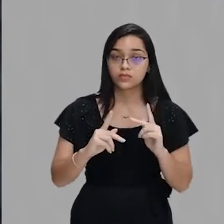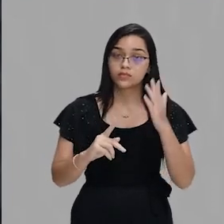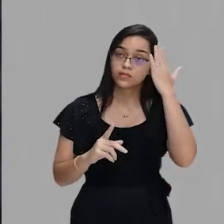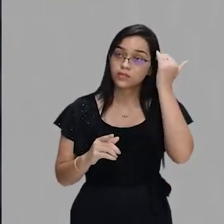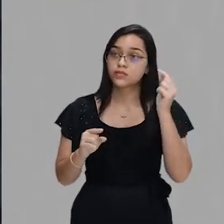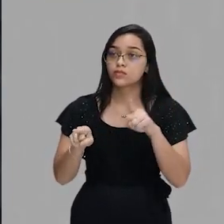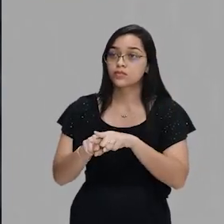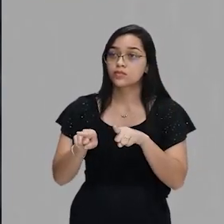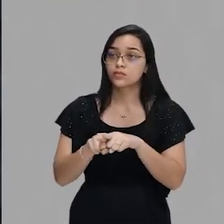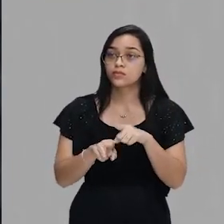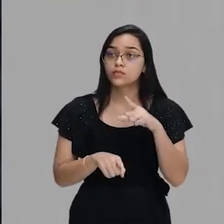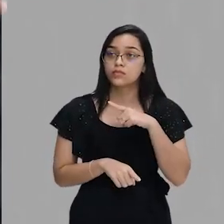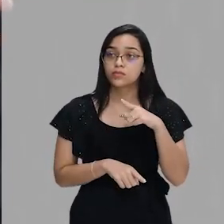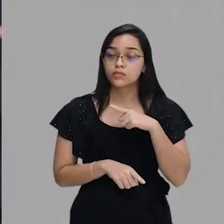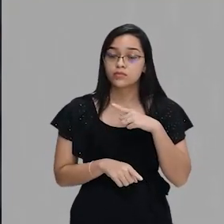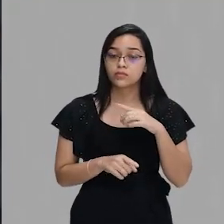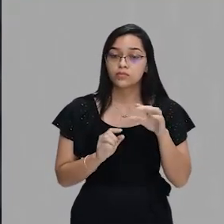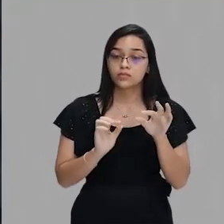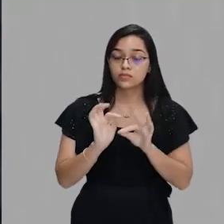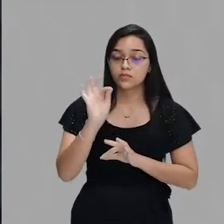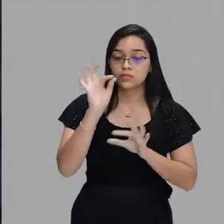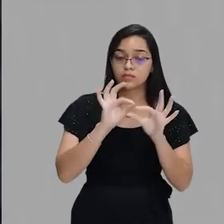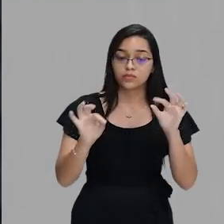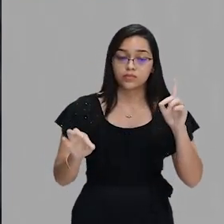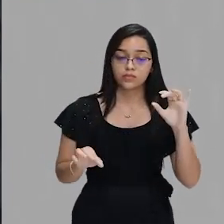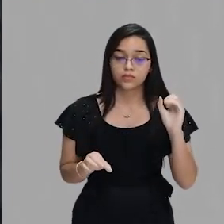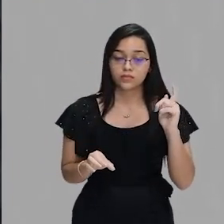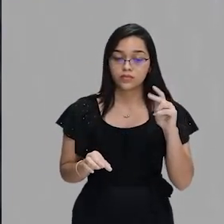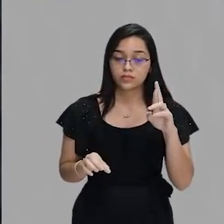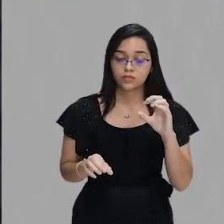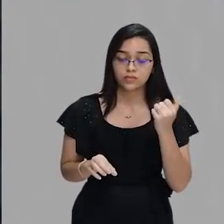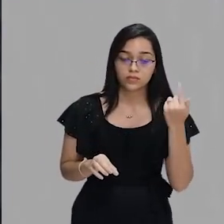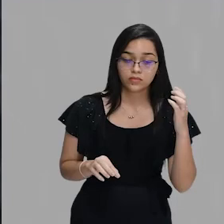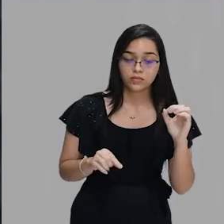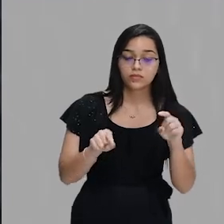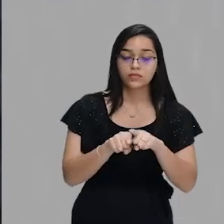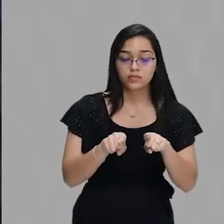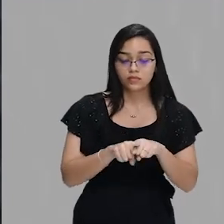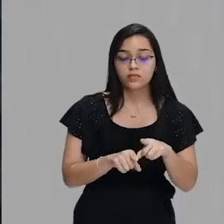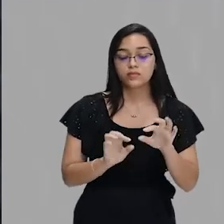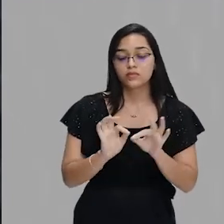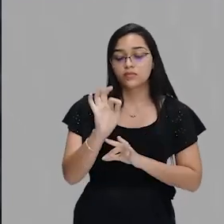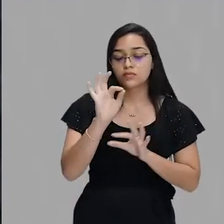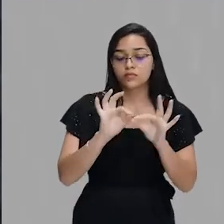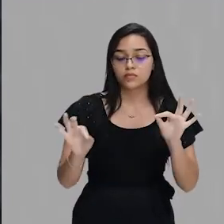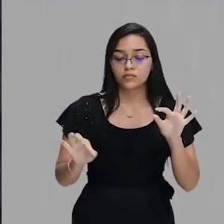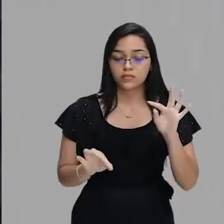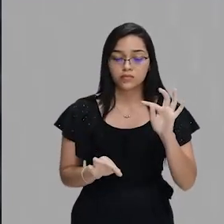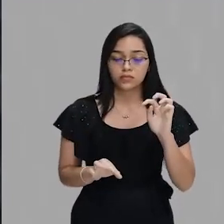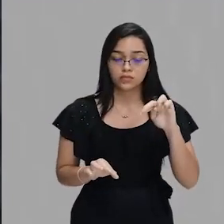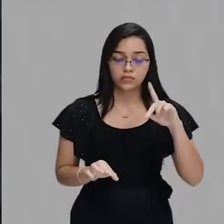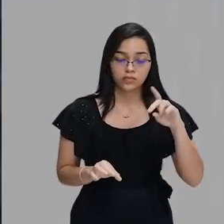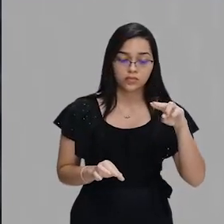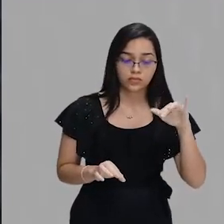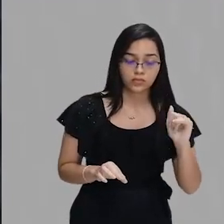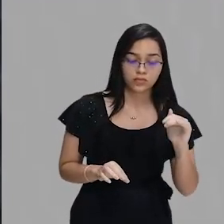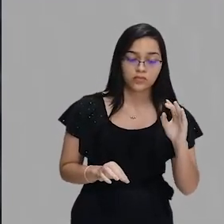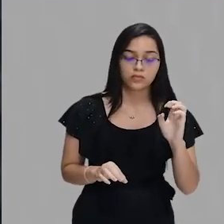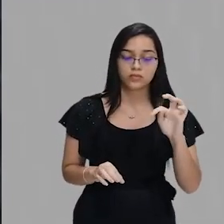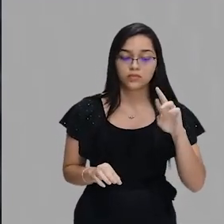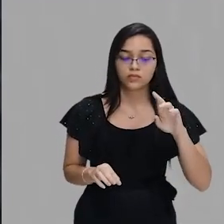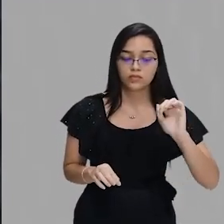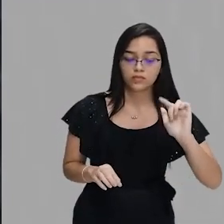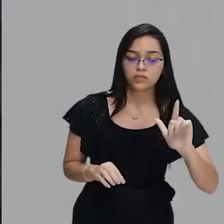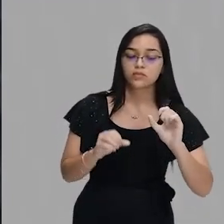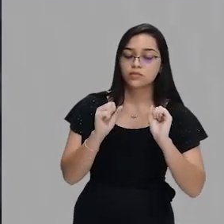Saiba o que mede as medidas de dispersão, saiba o que mede as medidas de tendência central. Tá? Para